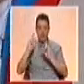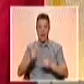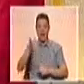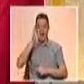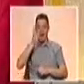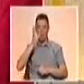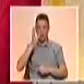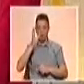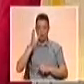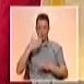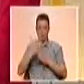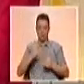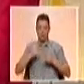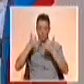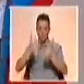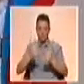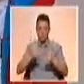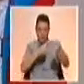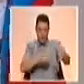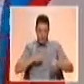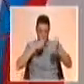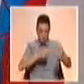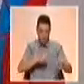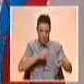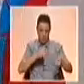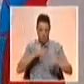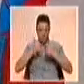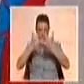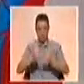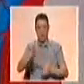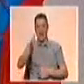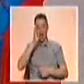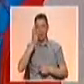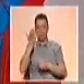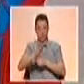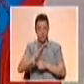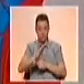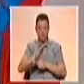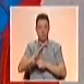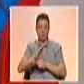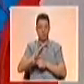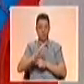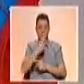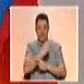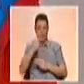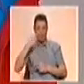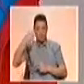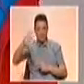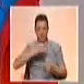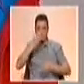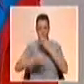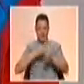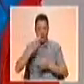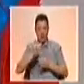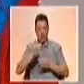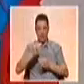água, o próximo será agricultura e água, por exemplo, e, portanto, cada especialista fala um bocadinho e